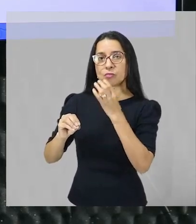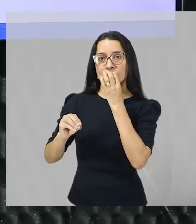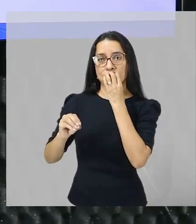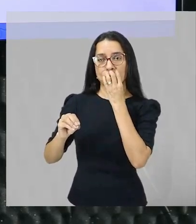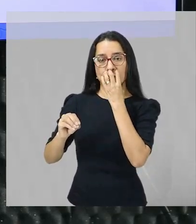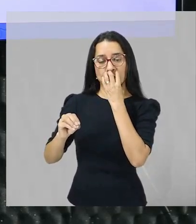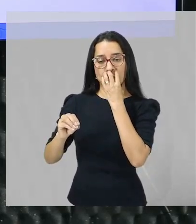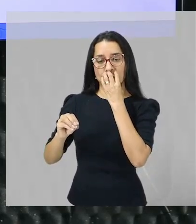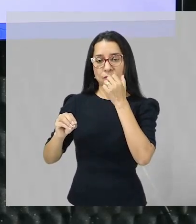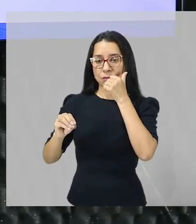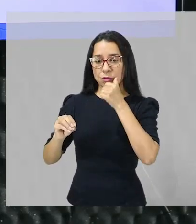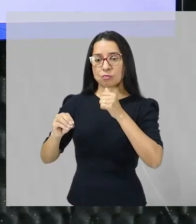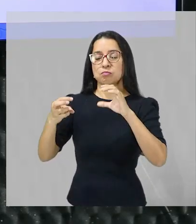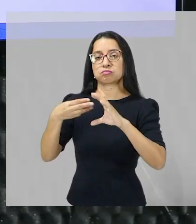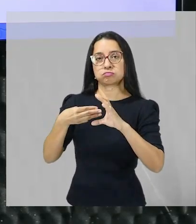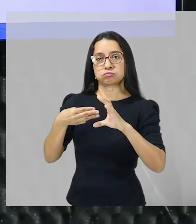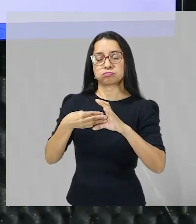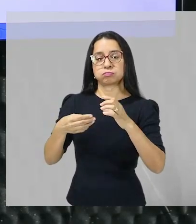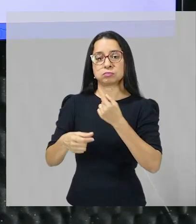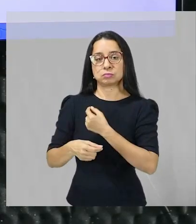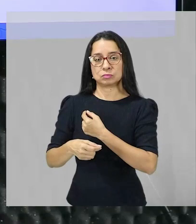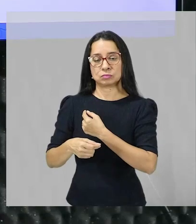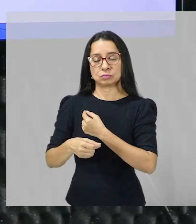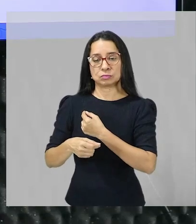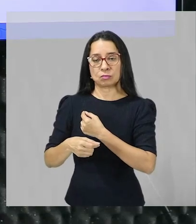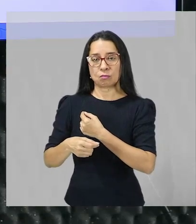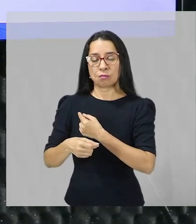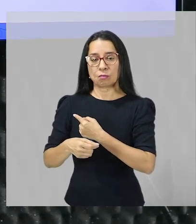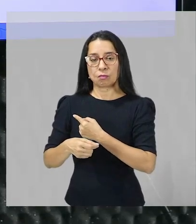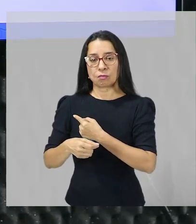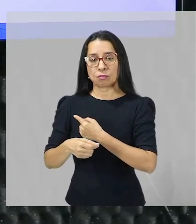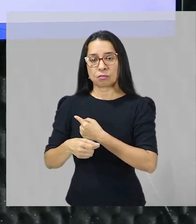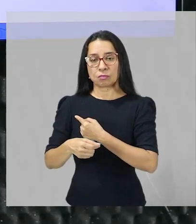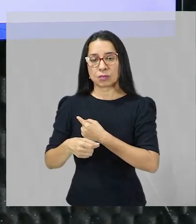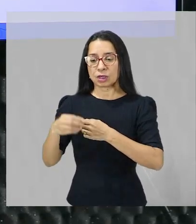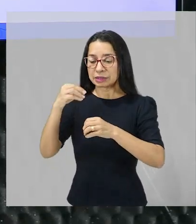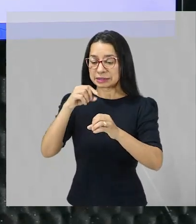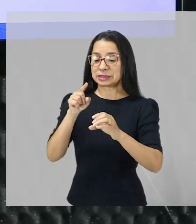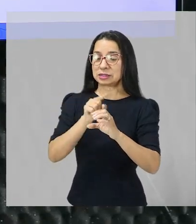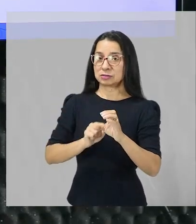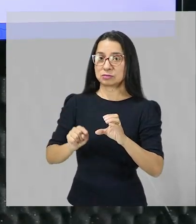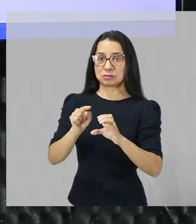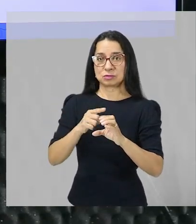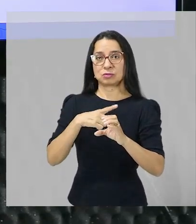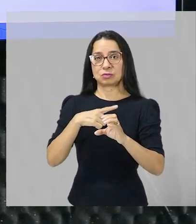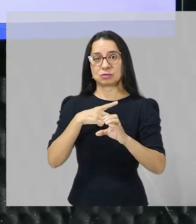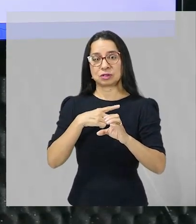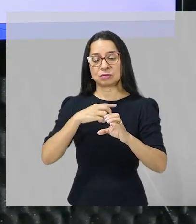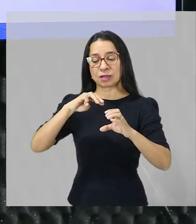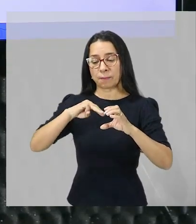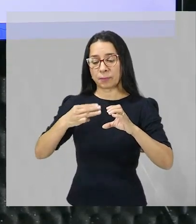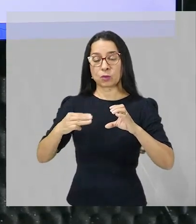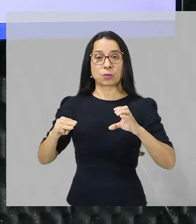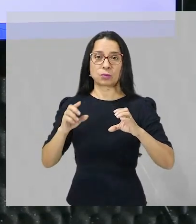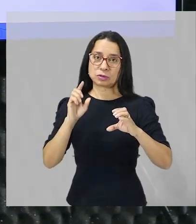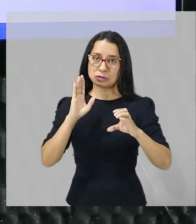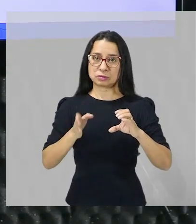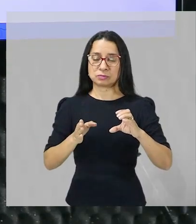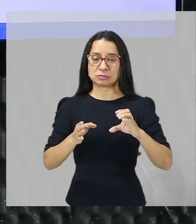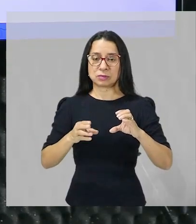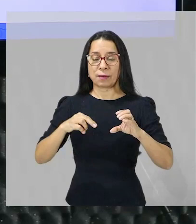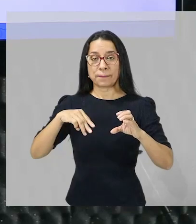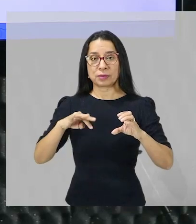núcleo da célula do pitbull, dentro desse óvulo já existiam mitocôndrias. Então,